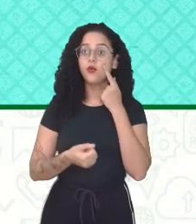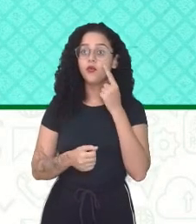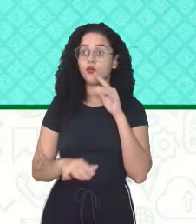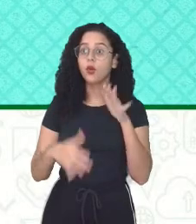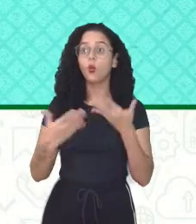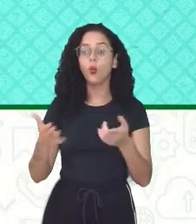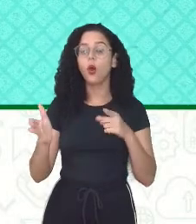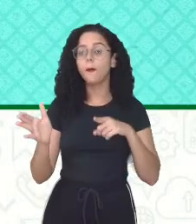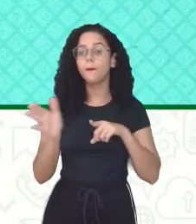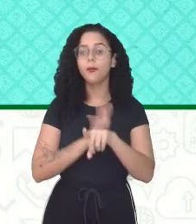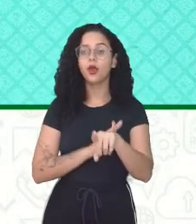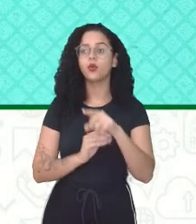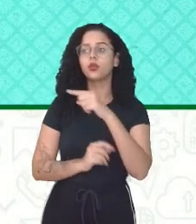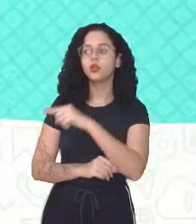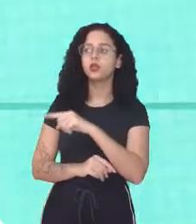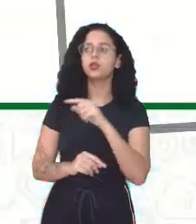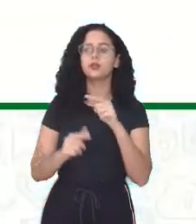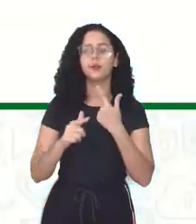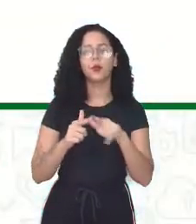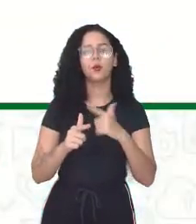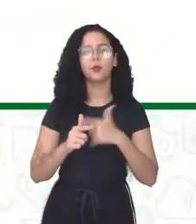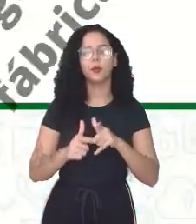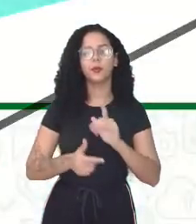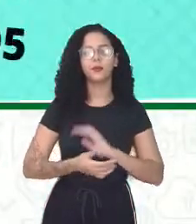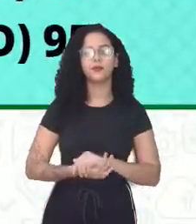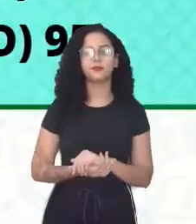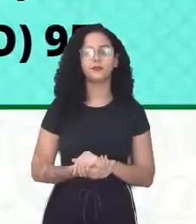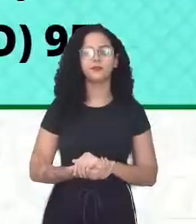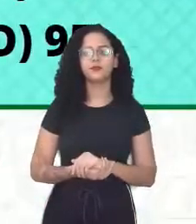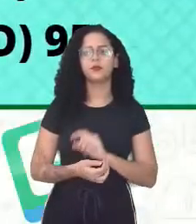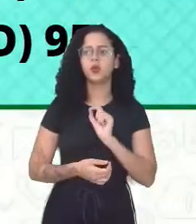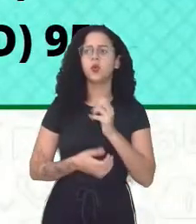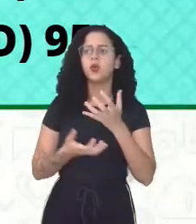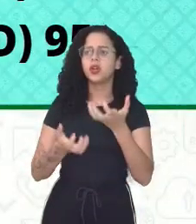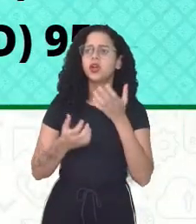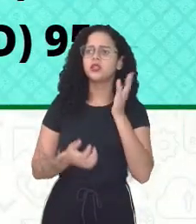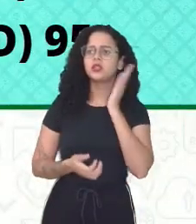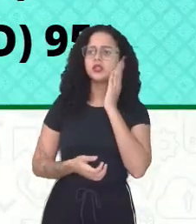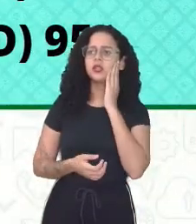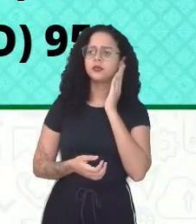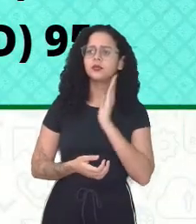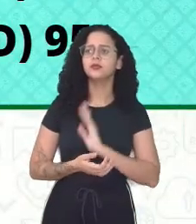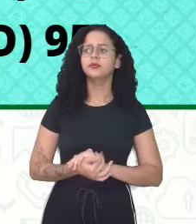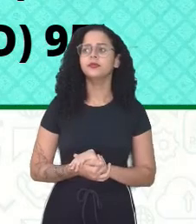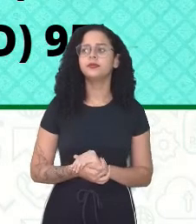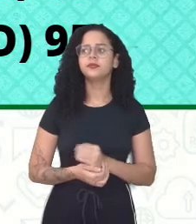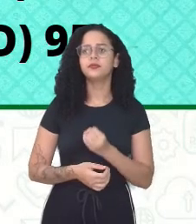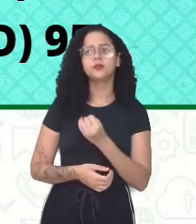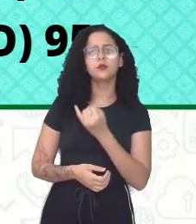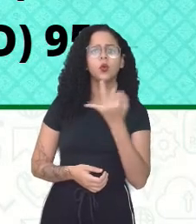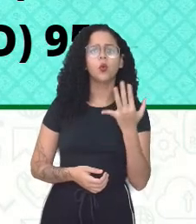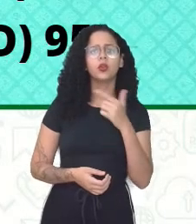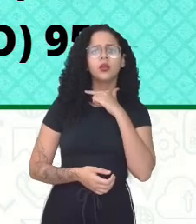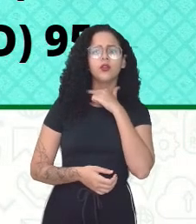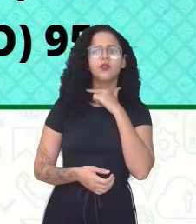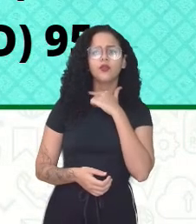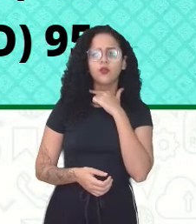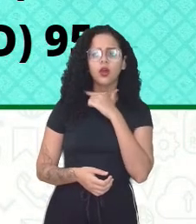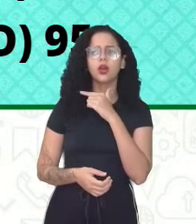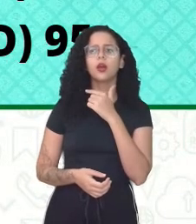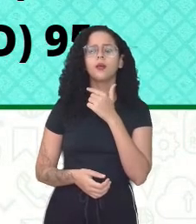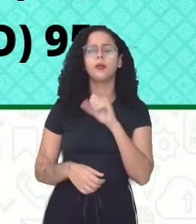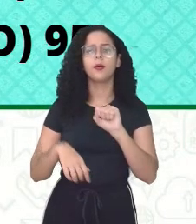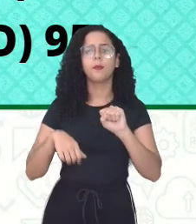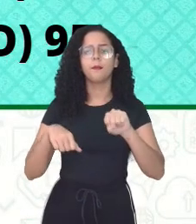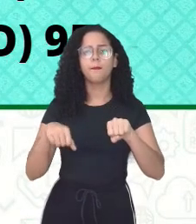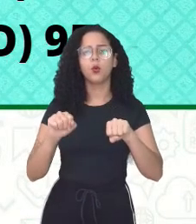pergunta desse problema. Olha só, o que ele quer saber? Quantas vagas há para